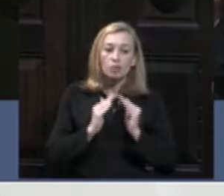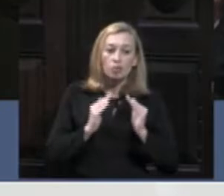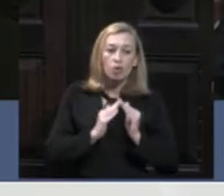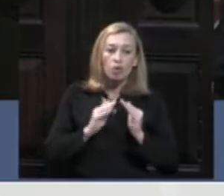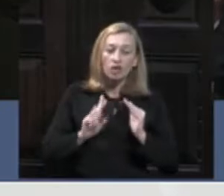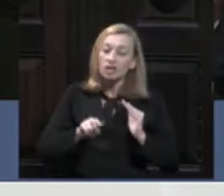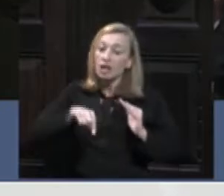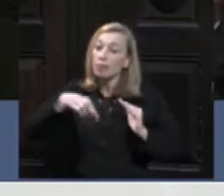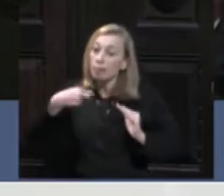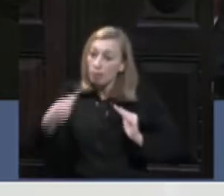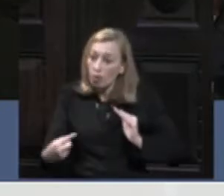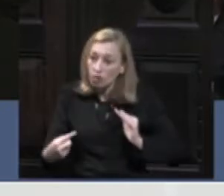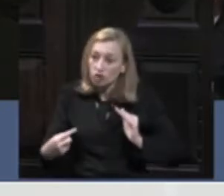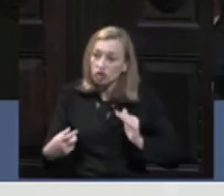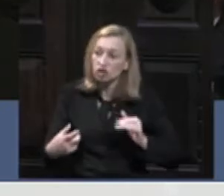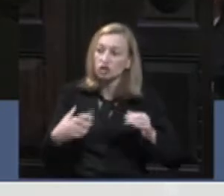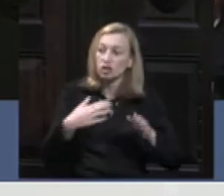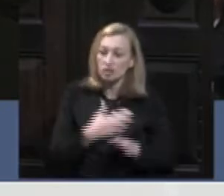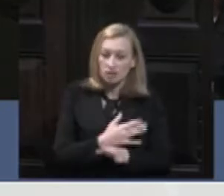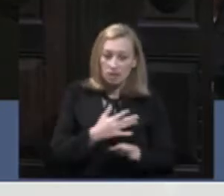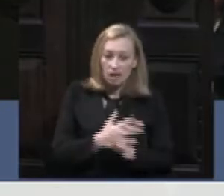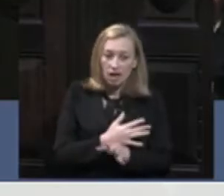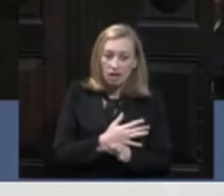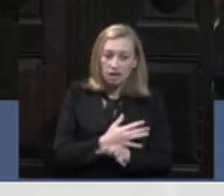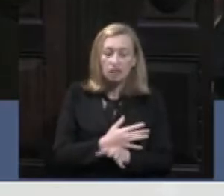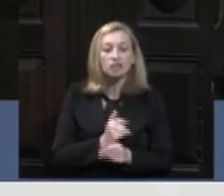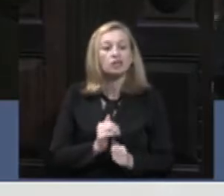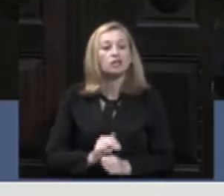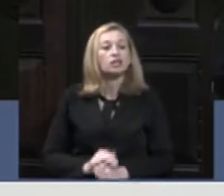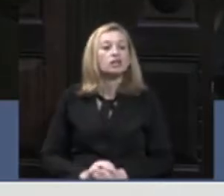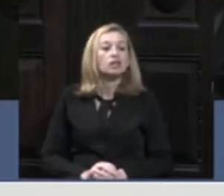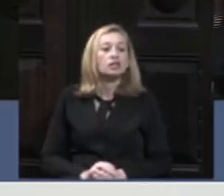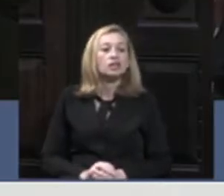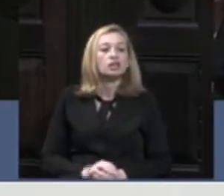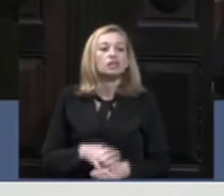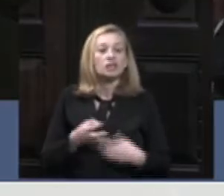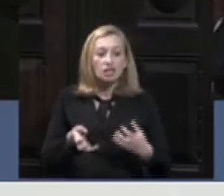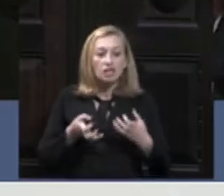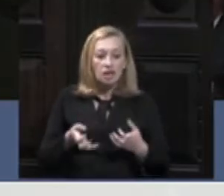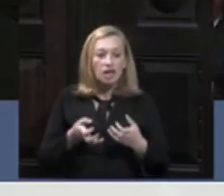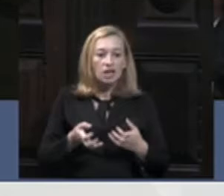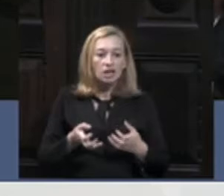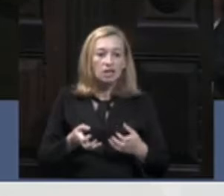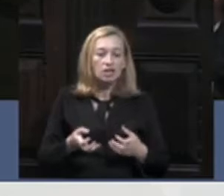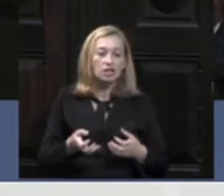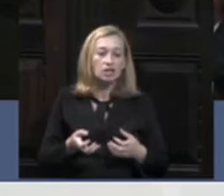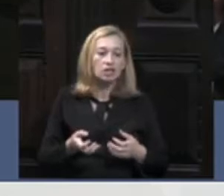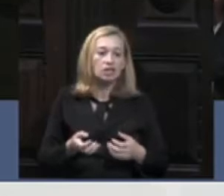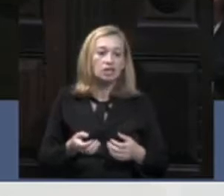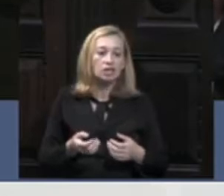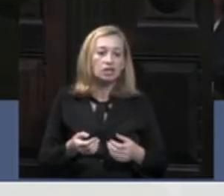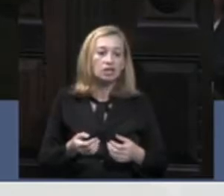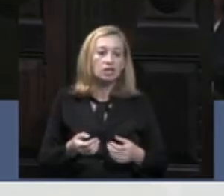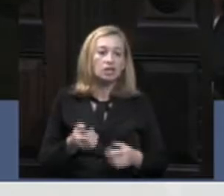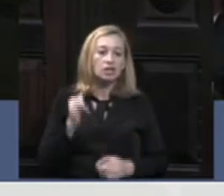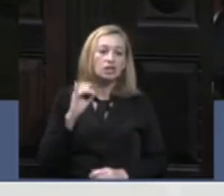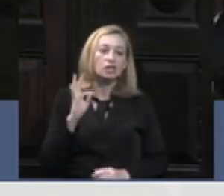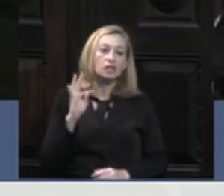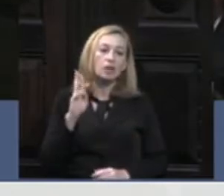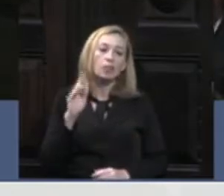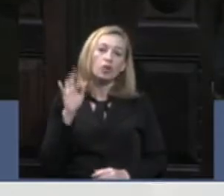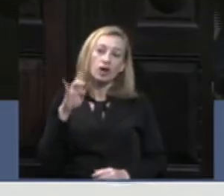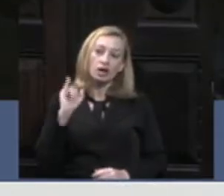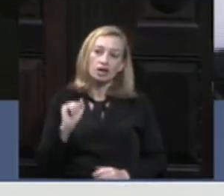de pedágio, na região do posto, e querem se dirigir para